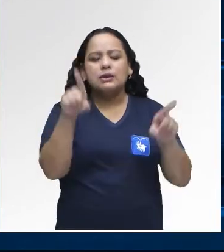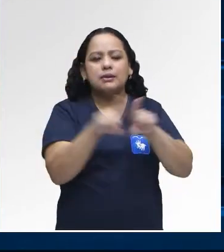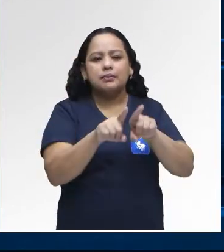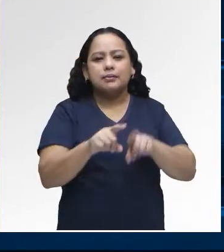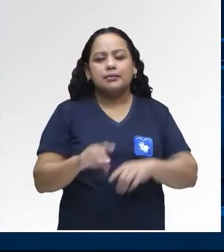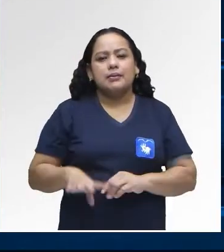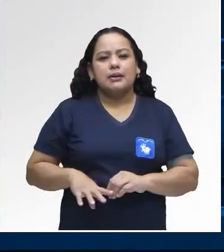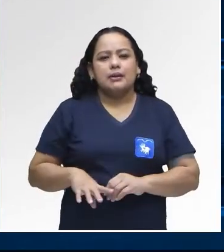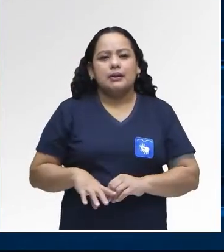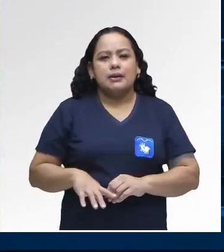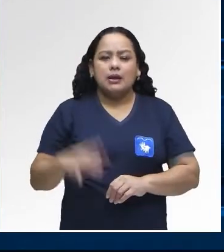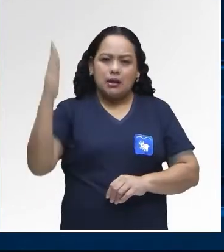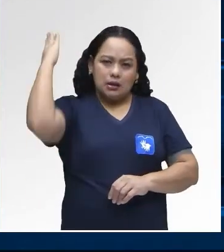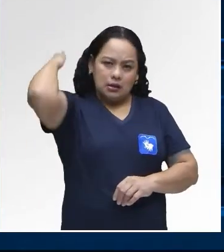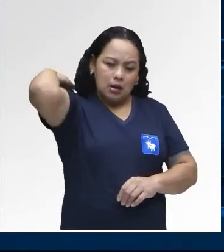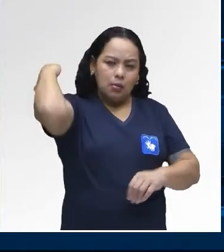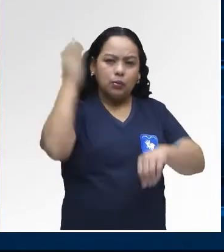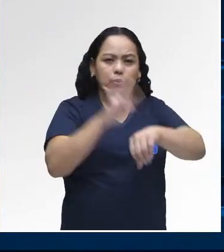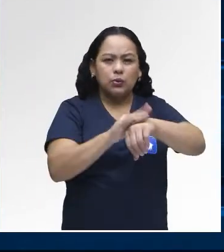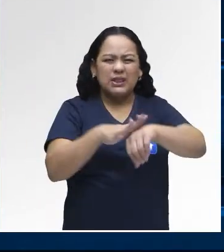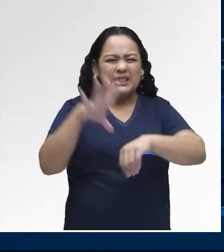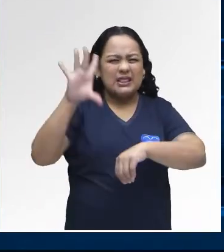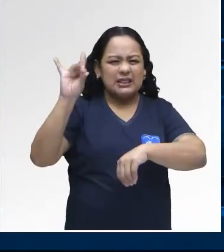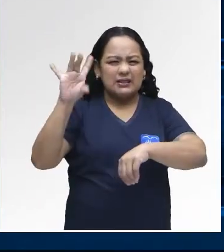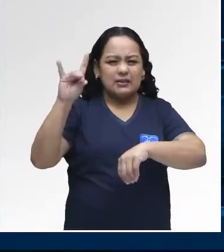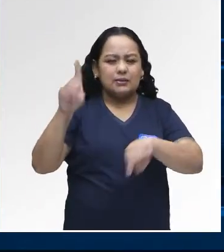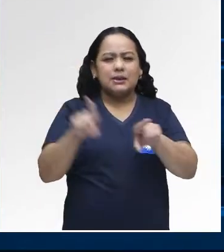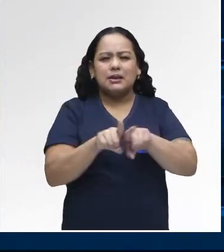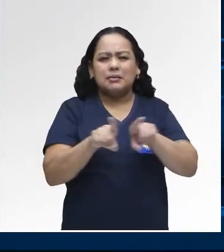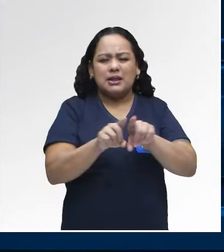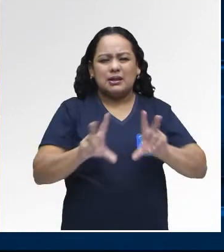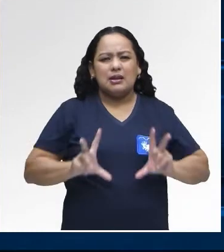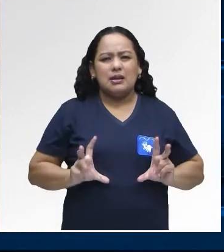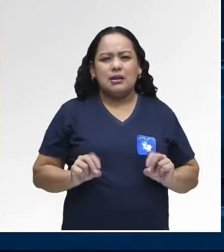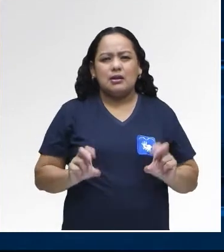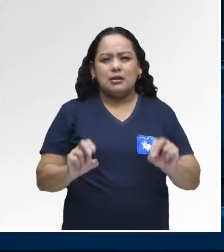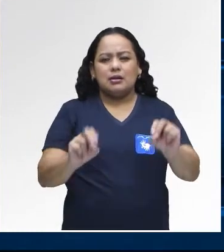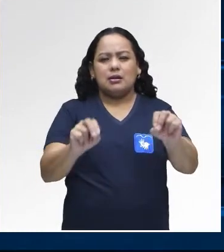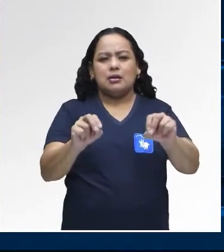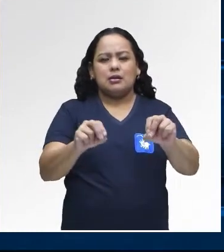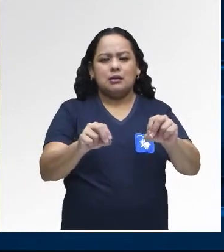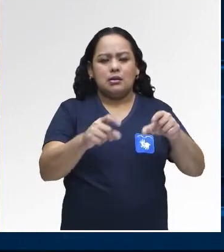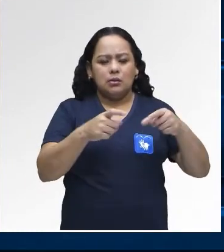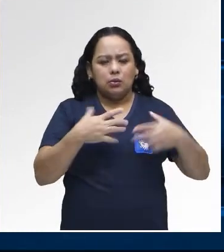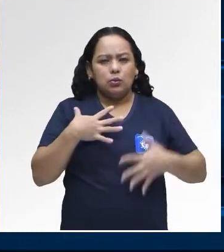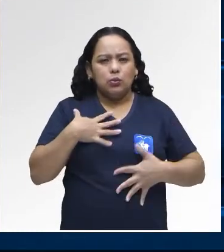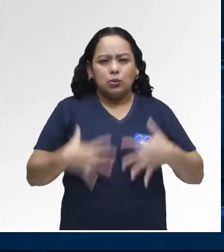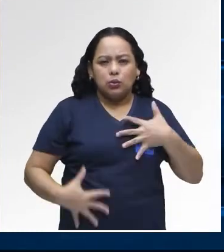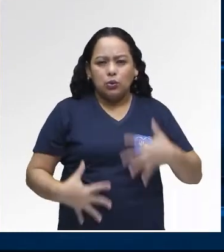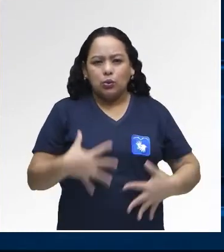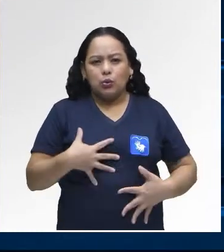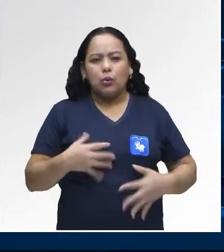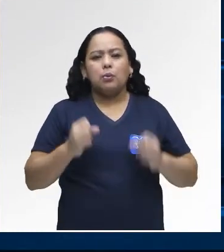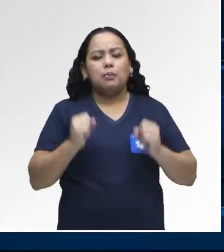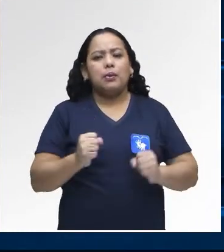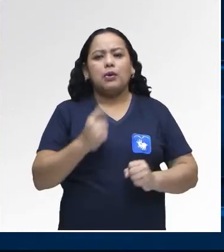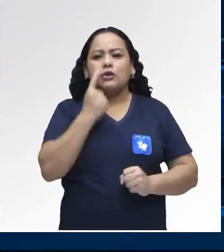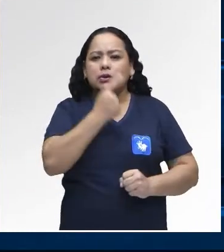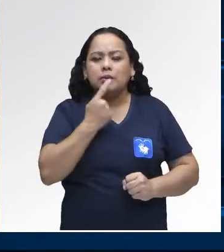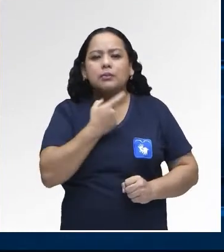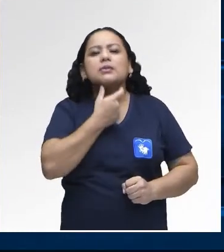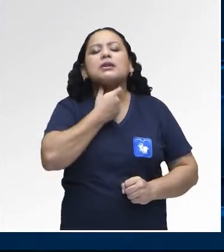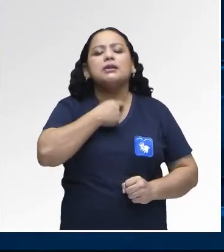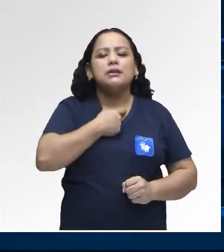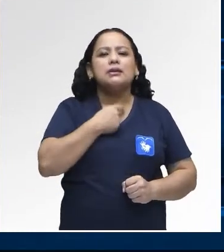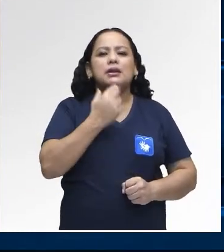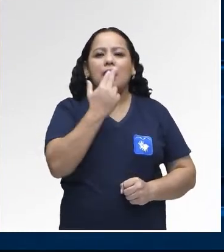uma doença no pulmão bem conhecida. Câncer que pode dar em vários lugares, no pulmão, na boca, na garganta,